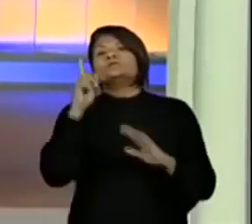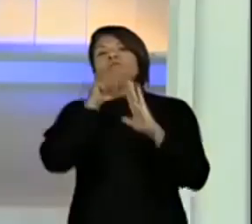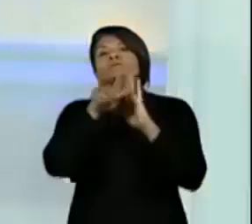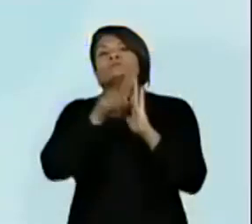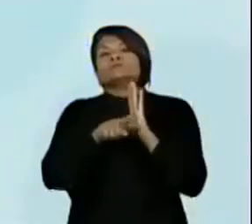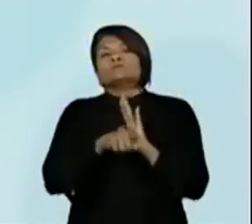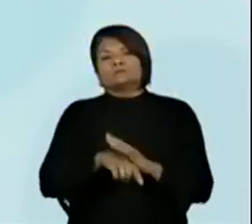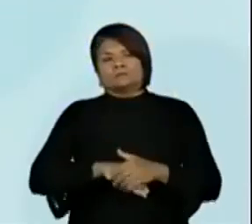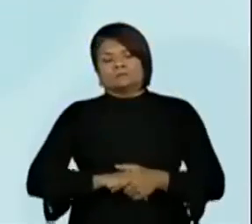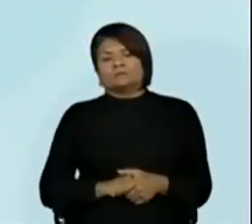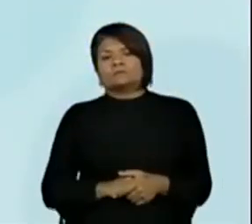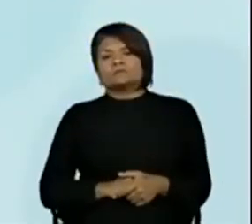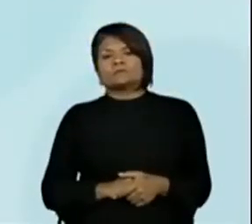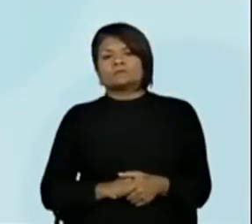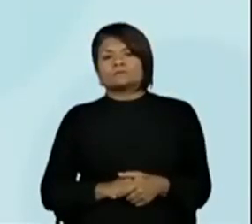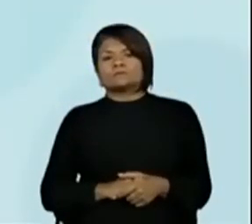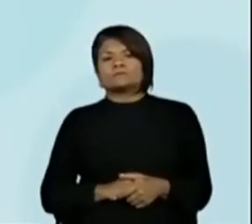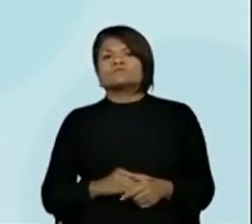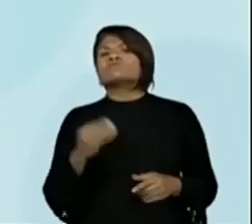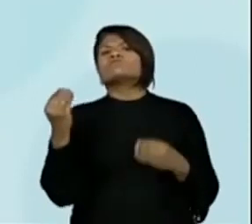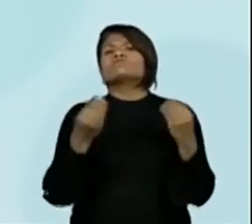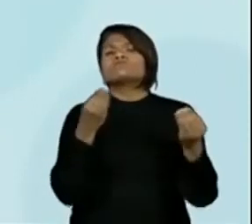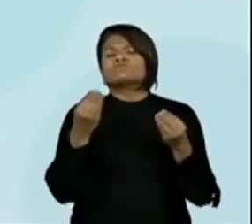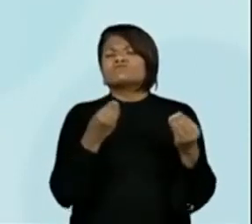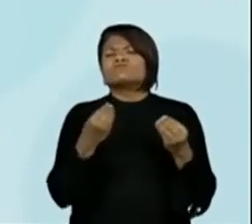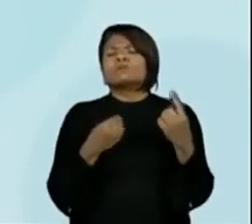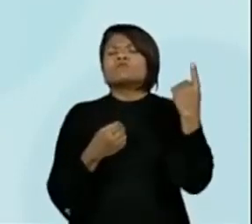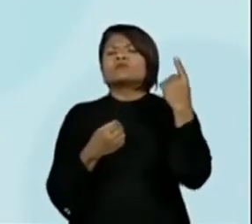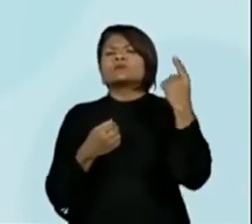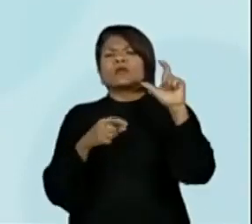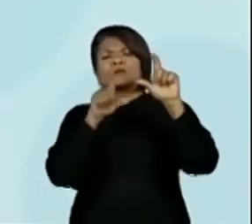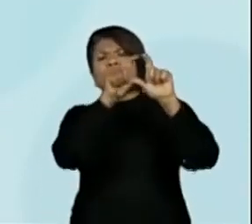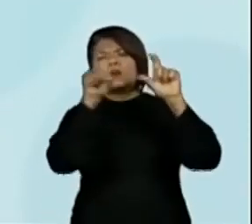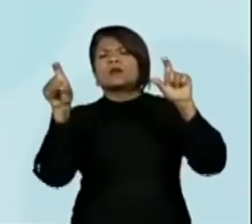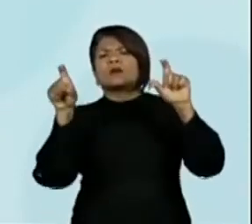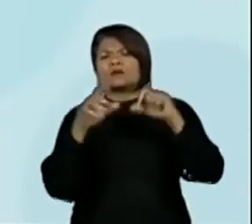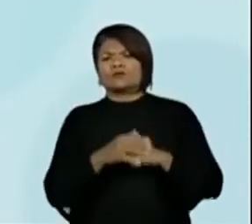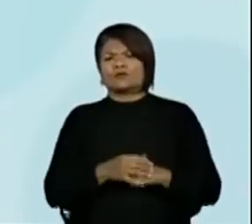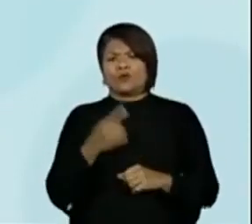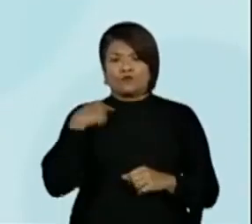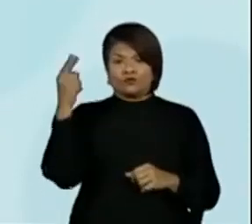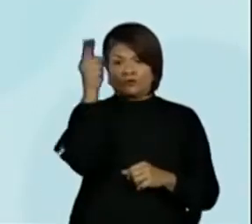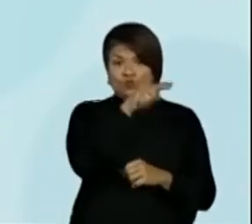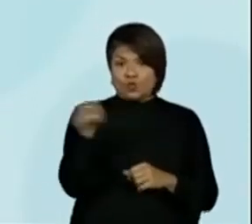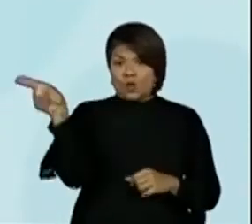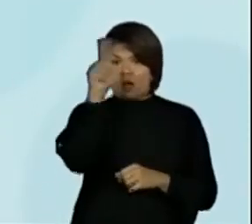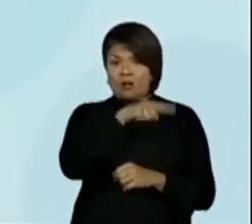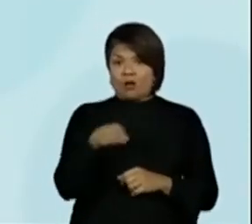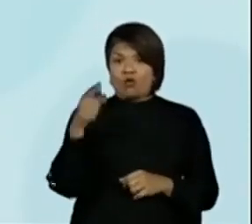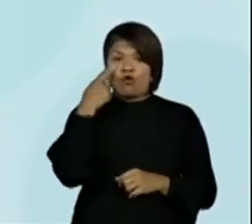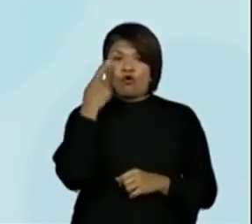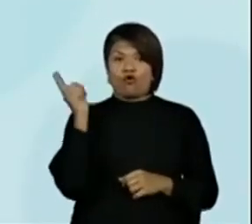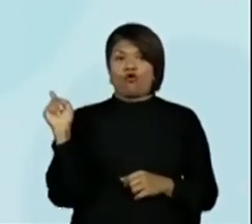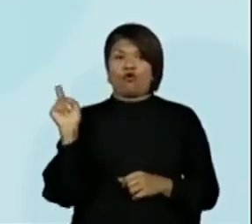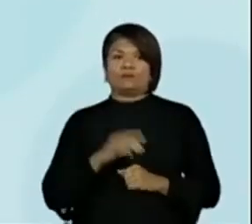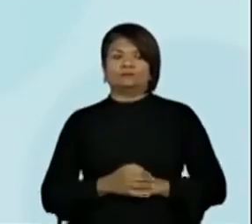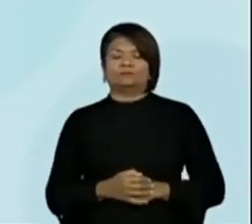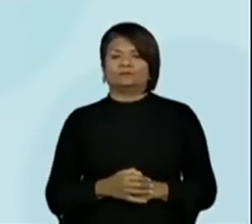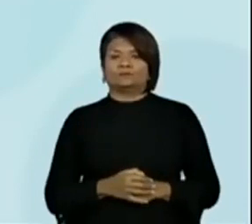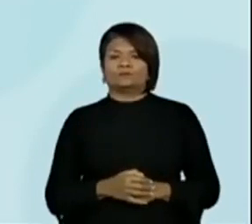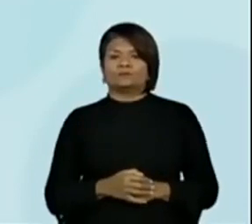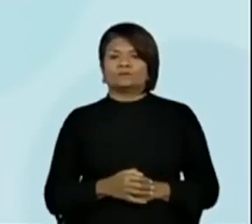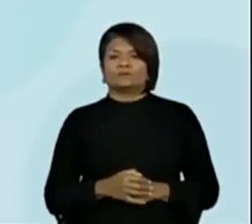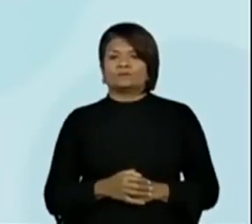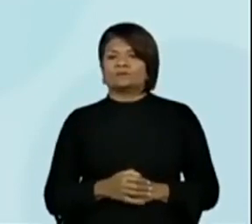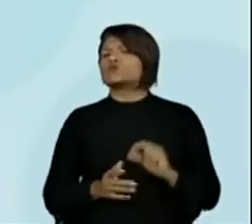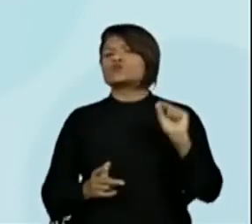perguntas. Sobre o que trata o primeiro parágrafo da receita? Vou circular aqui, ó, primeiro parágrafo. Quero ver a